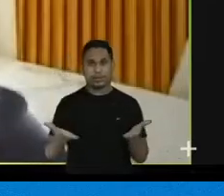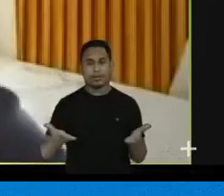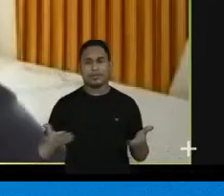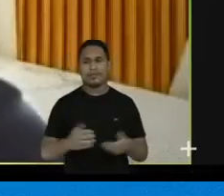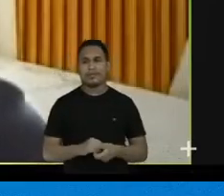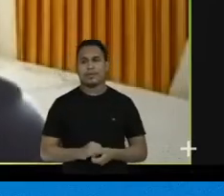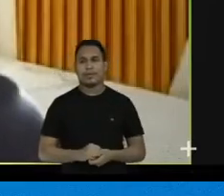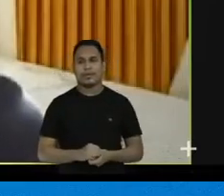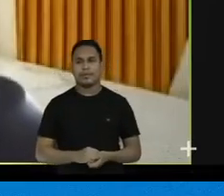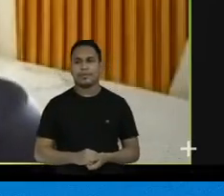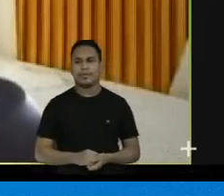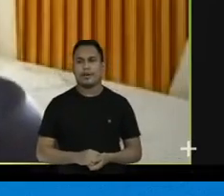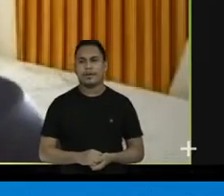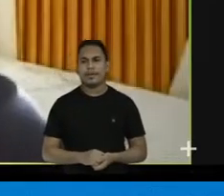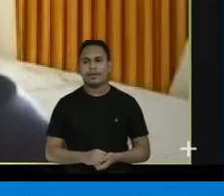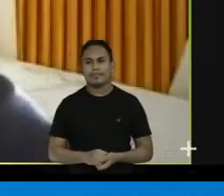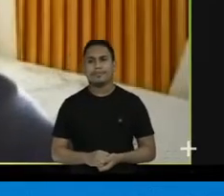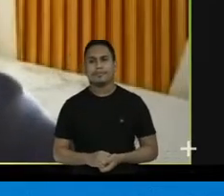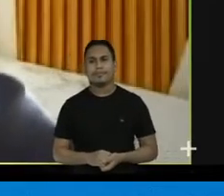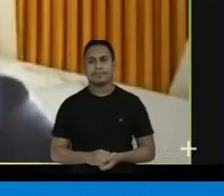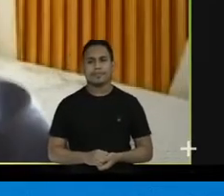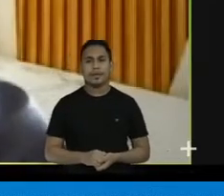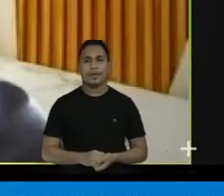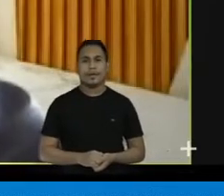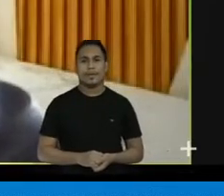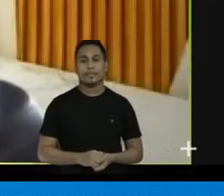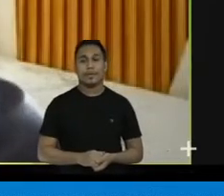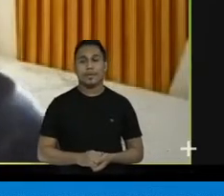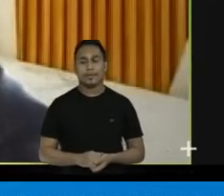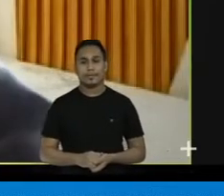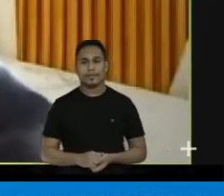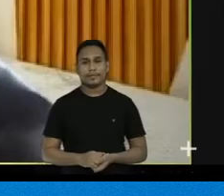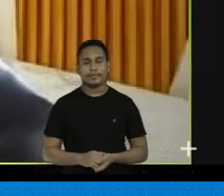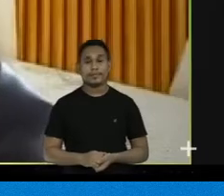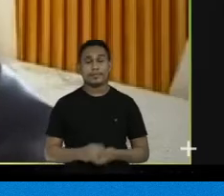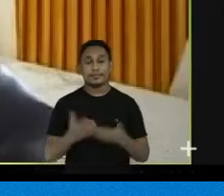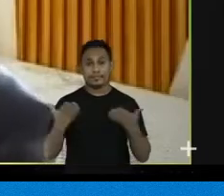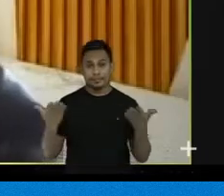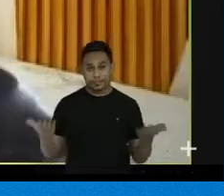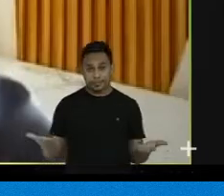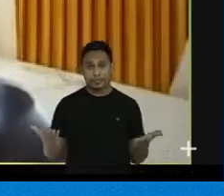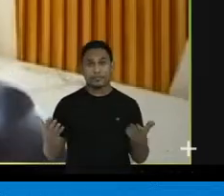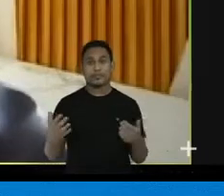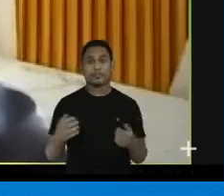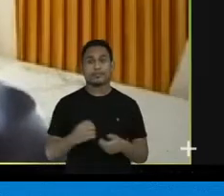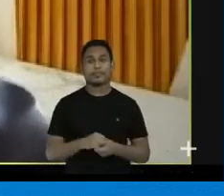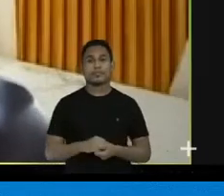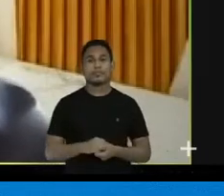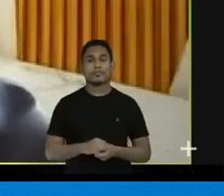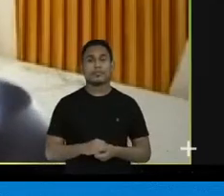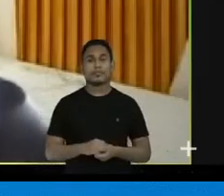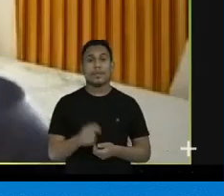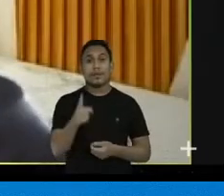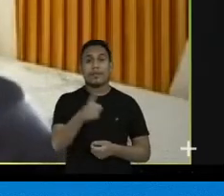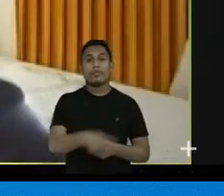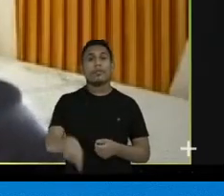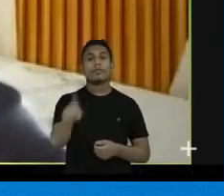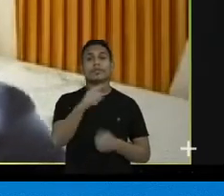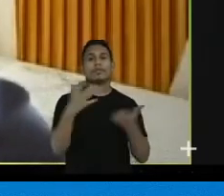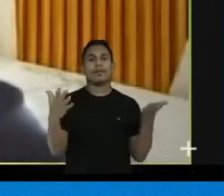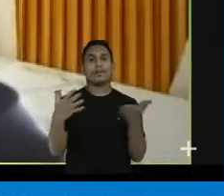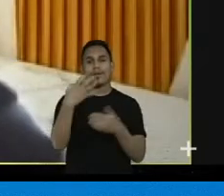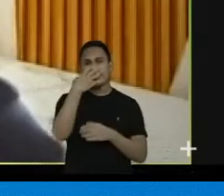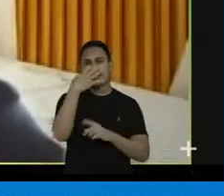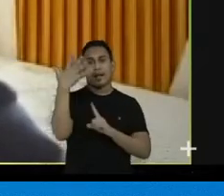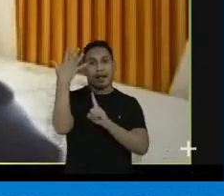próxima quase uma hora aí de apresentação, tá bom? Então, eu convido vocês para que vocês me acompanhem. Infelizmente, aí no Instagram